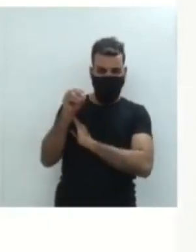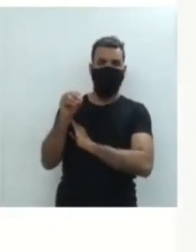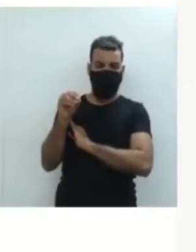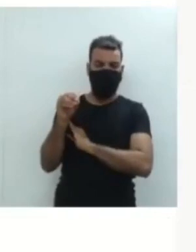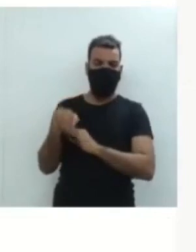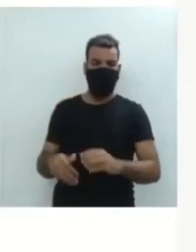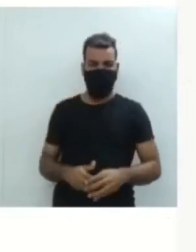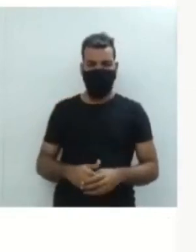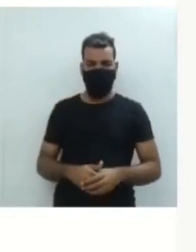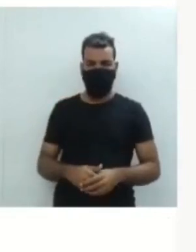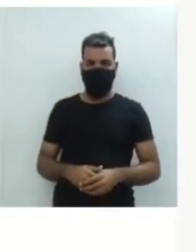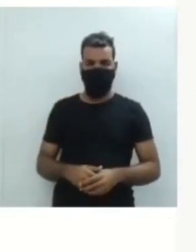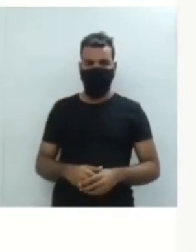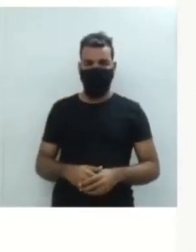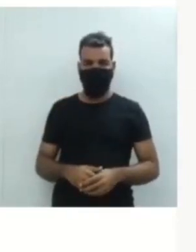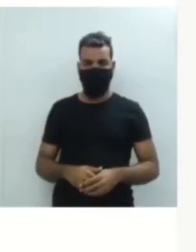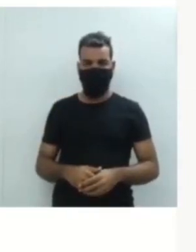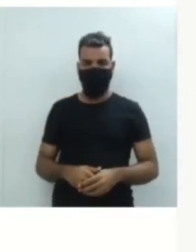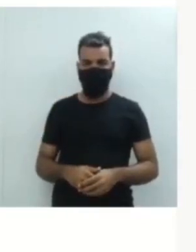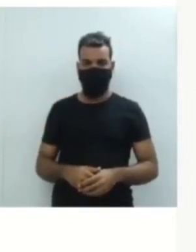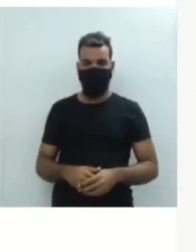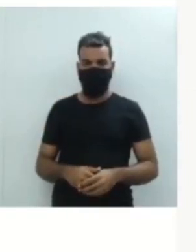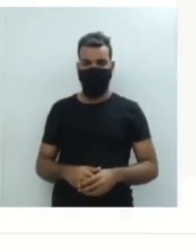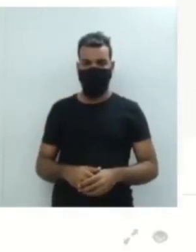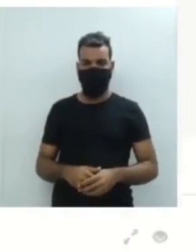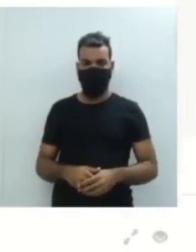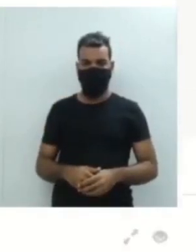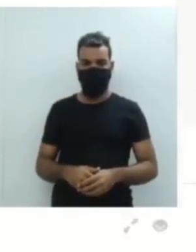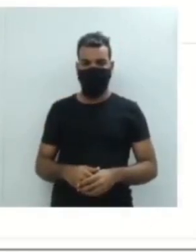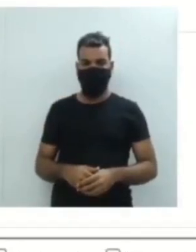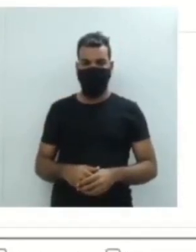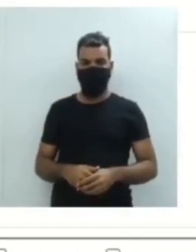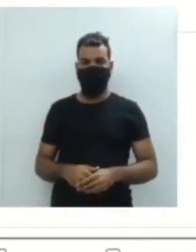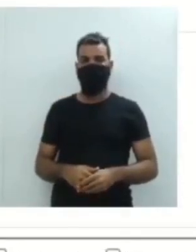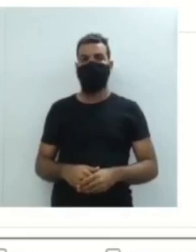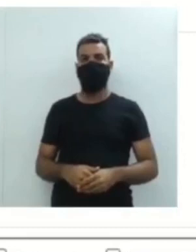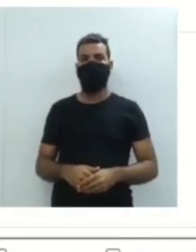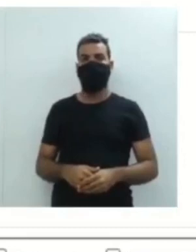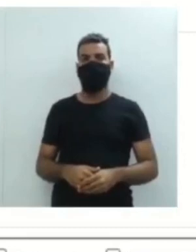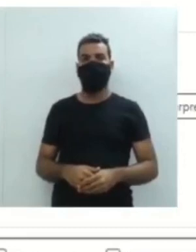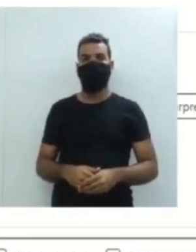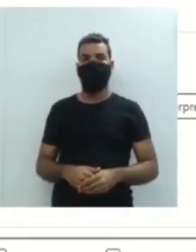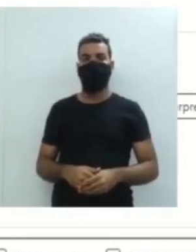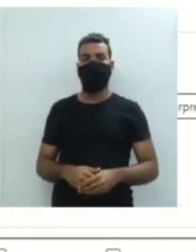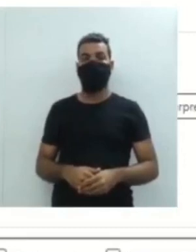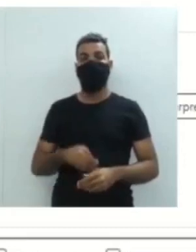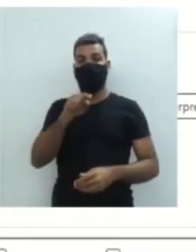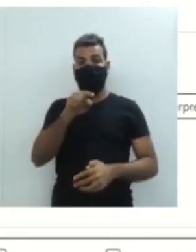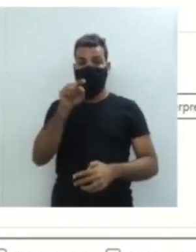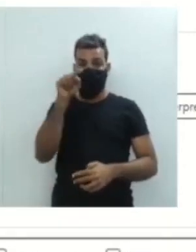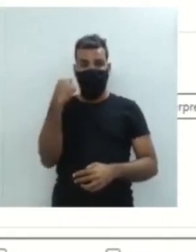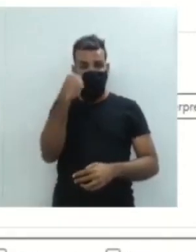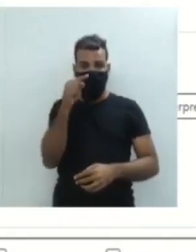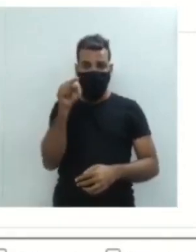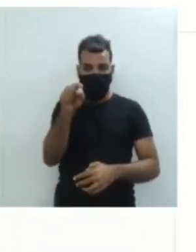botão e nós vamos ver qual é a saída do nosso código fonte é preciso que você clica aqui nesse